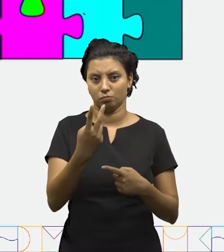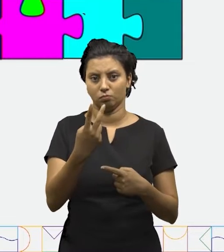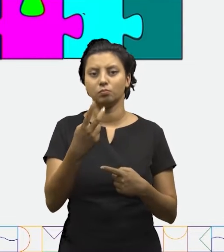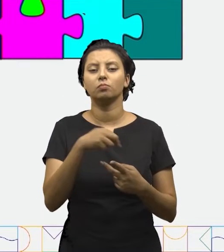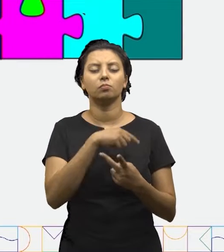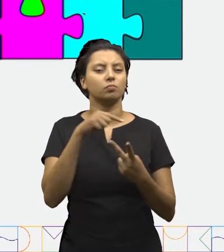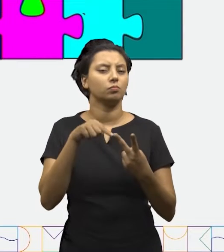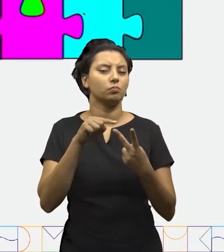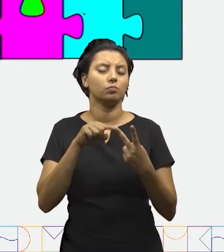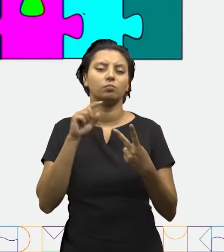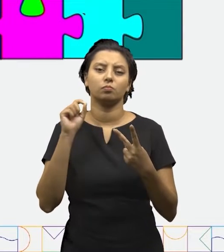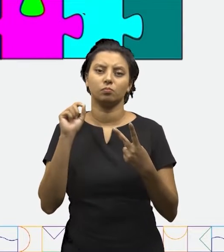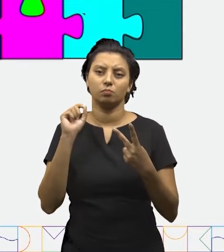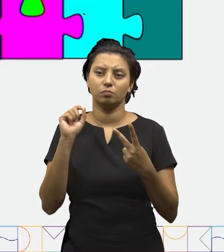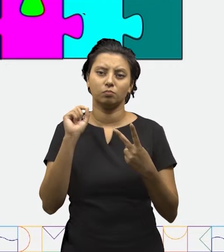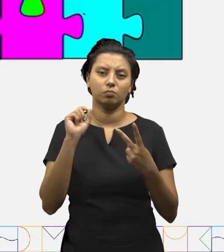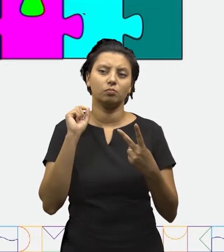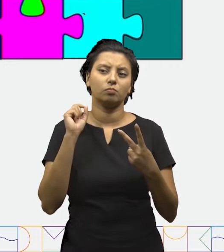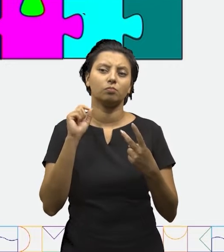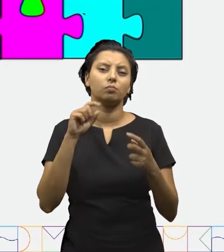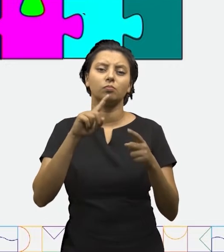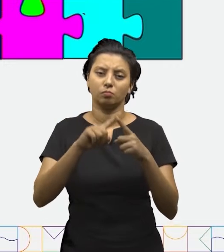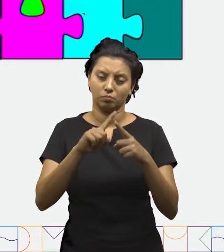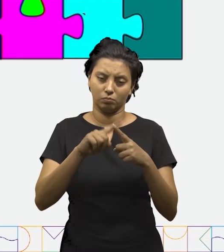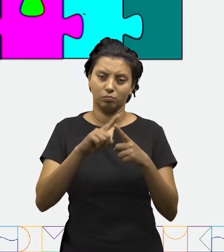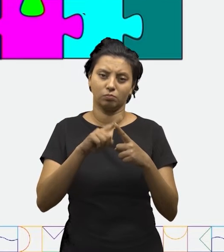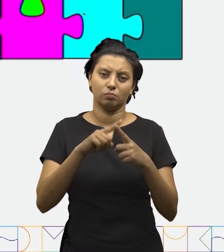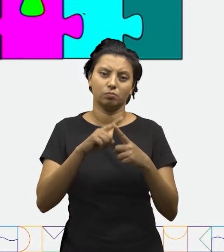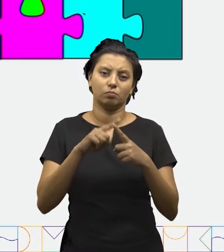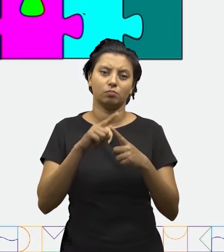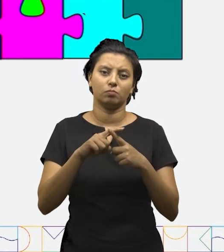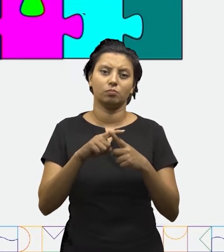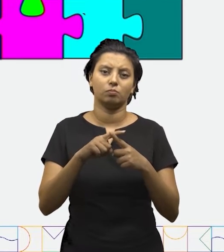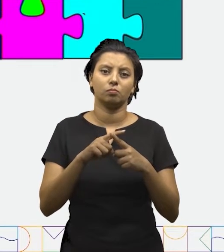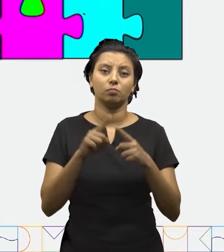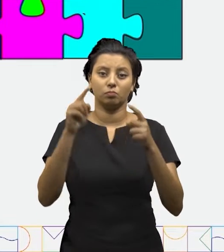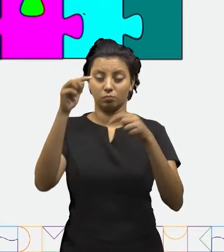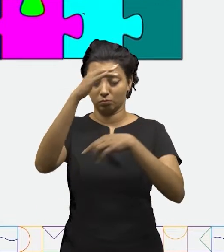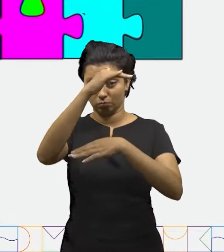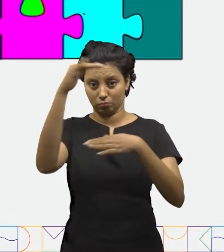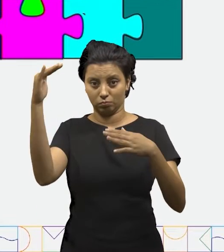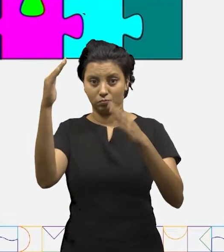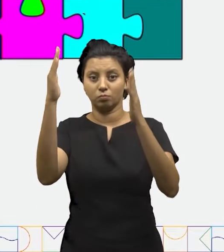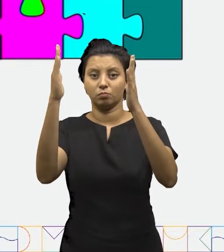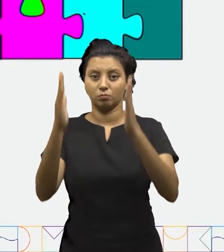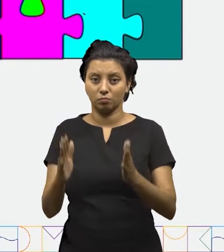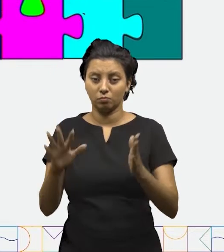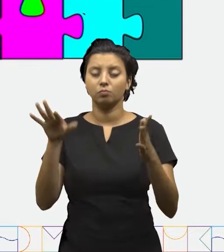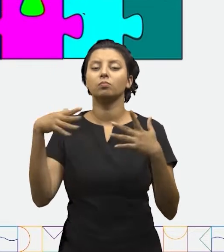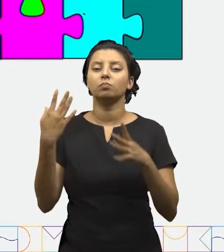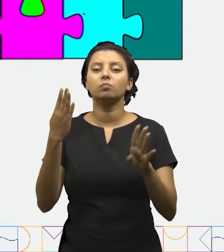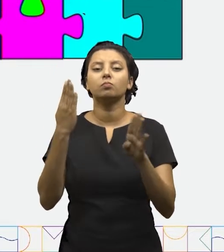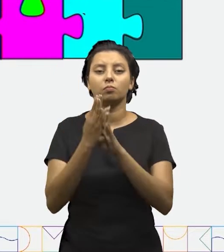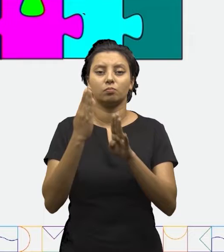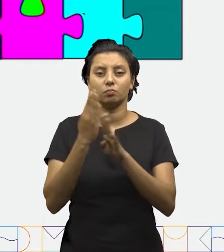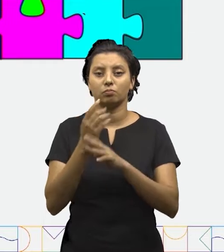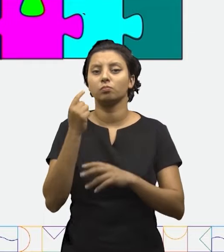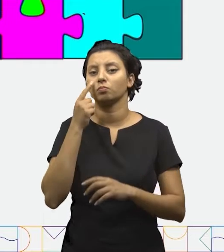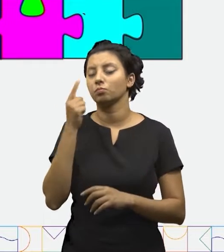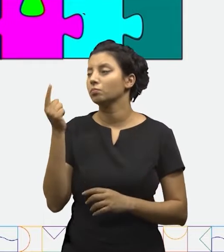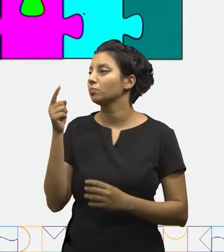E no segundo jogo, é só multiplicar as linhas pelas colunas. Assim,